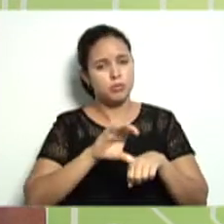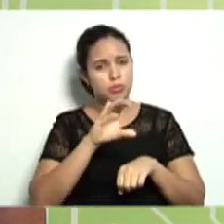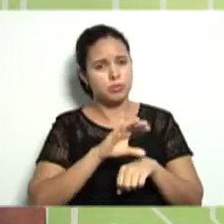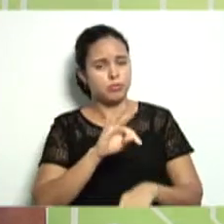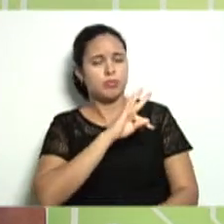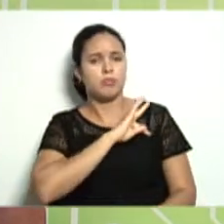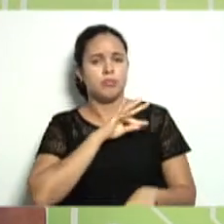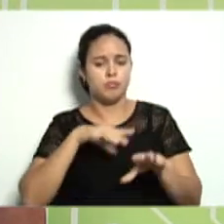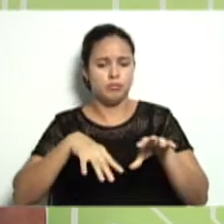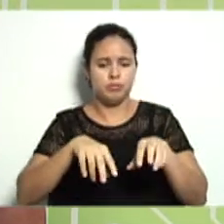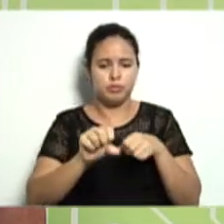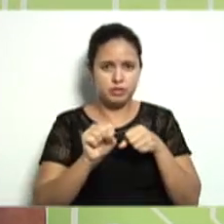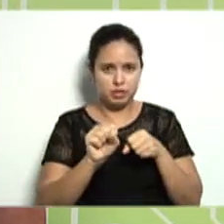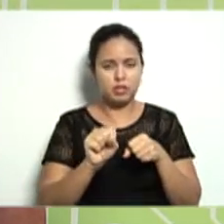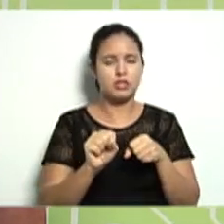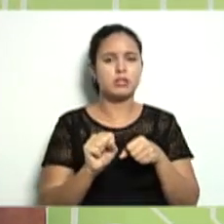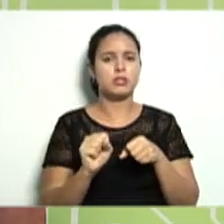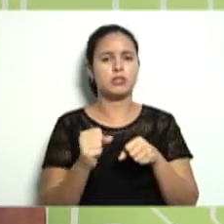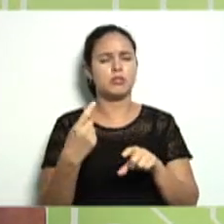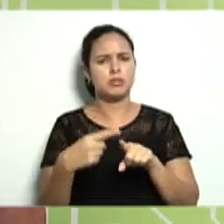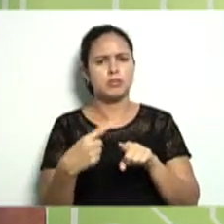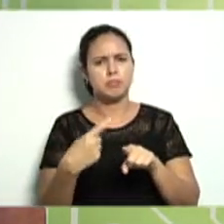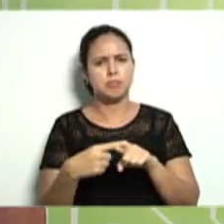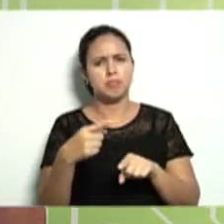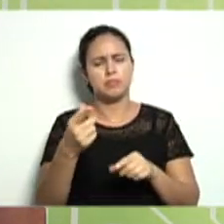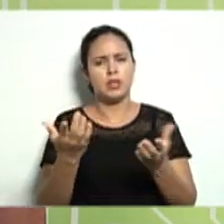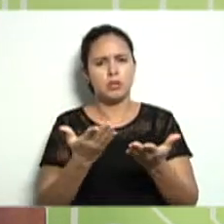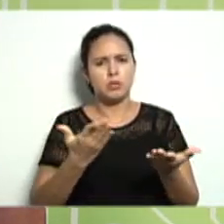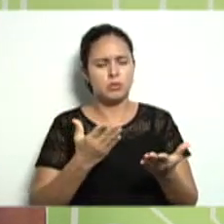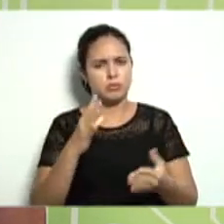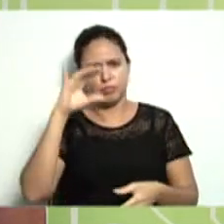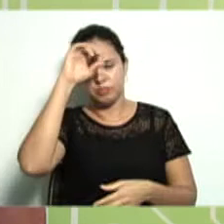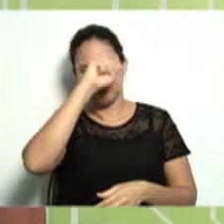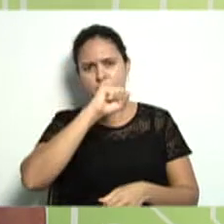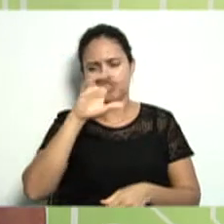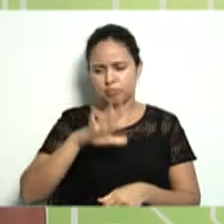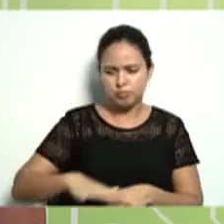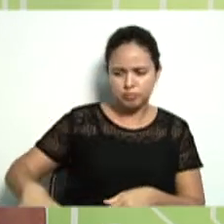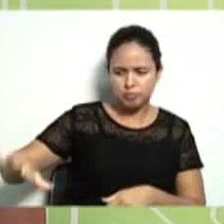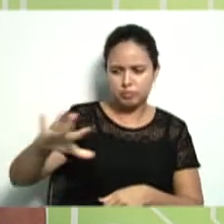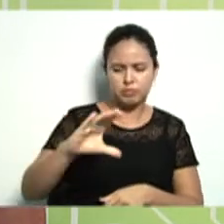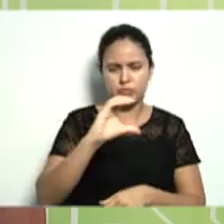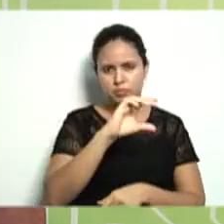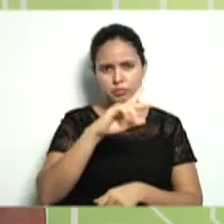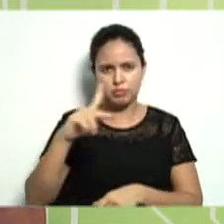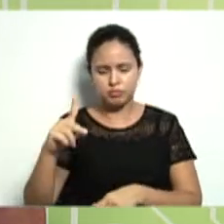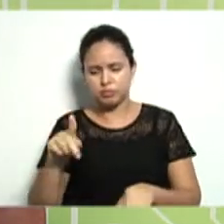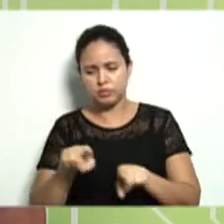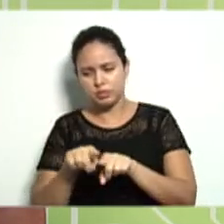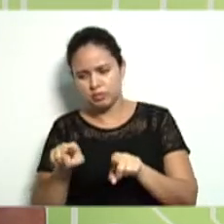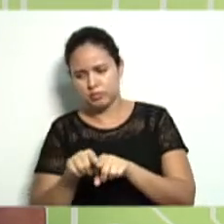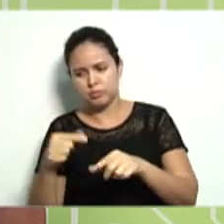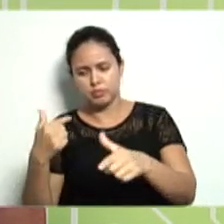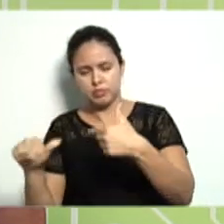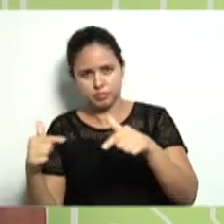se preparando aí para o mercado do cooperativismo ou o mercado de trabalho, e aí nós precisamos ter